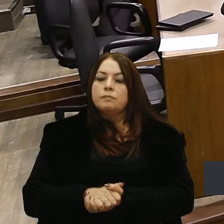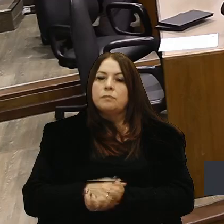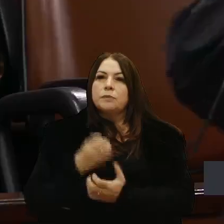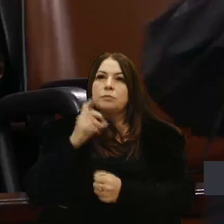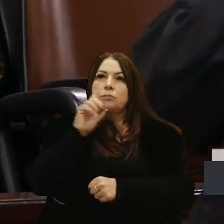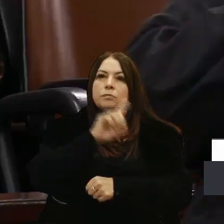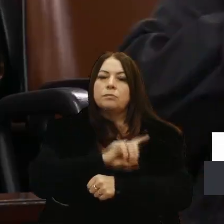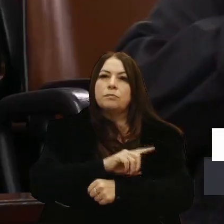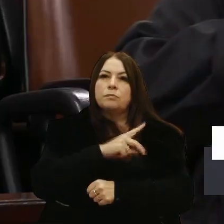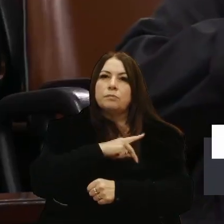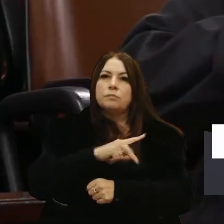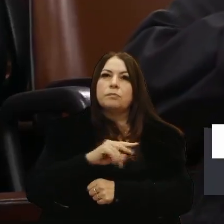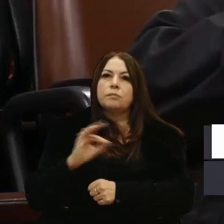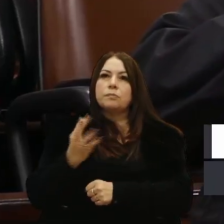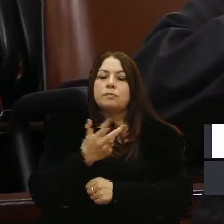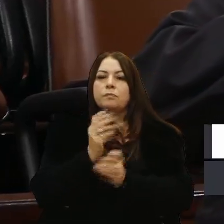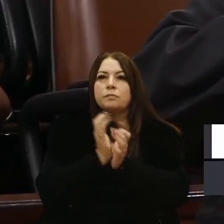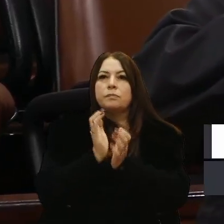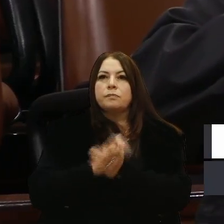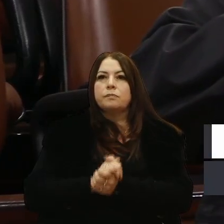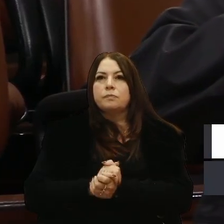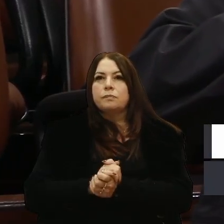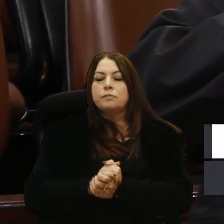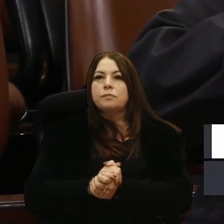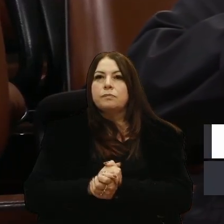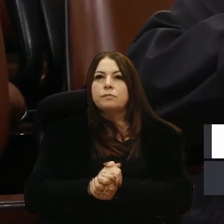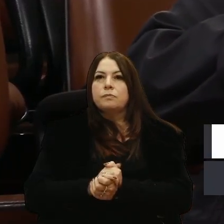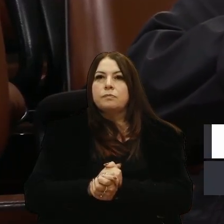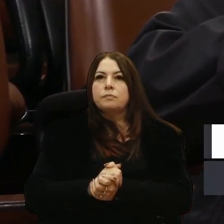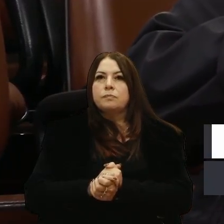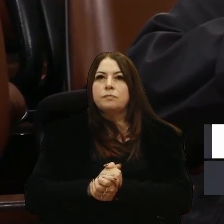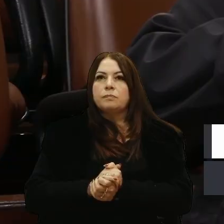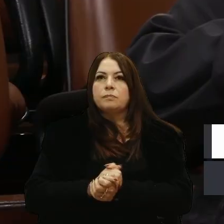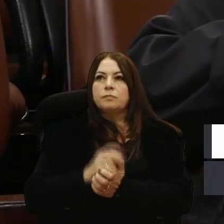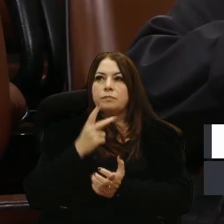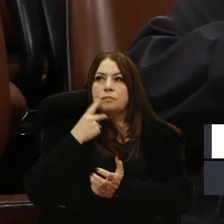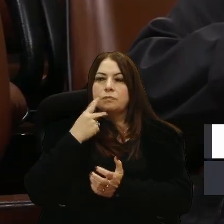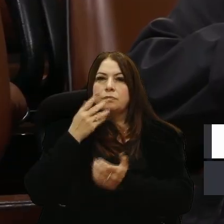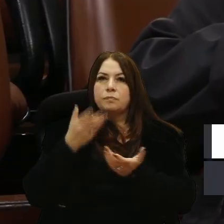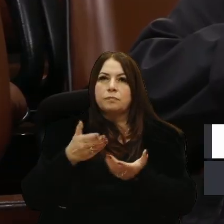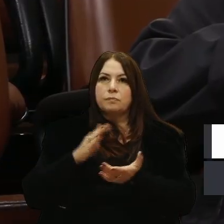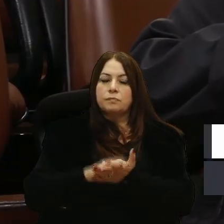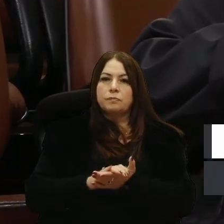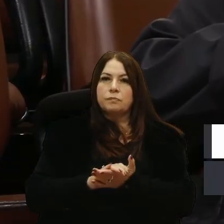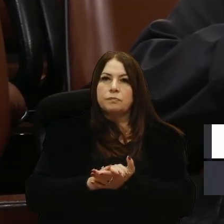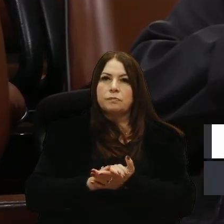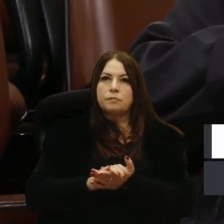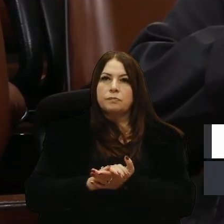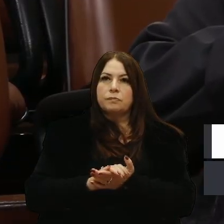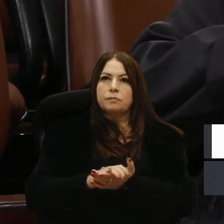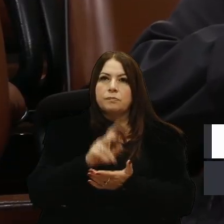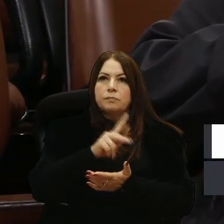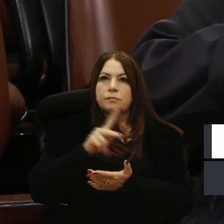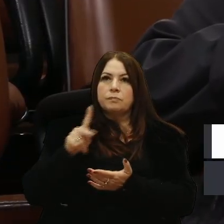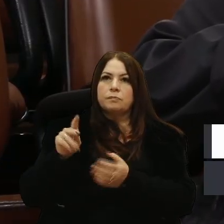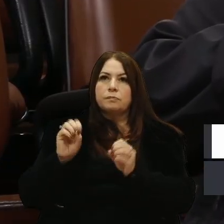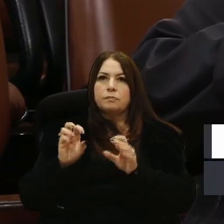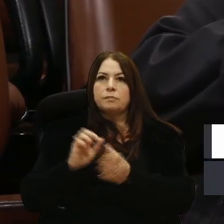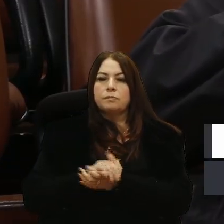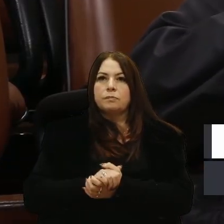Bom dia, presidente. Bom dia, colegas. Então, eu venho falar hoje sobre a questão da PPP da